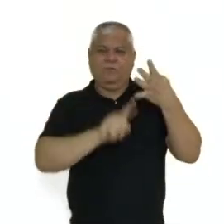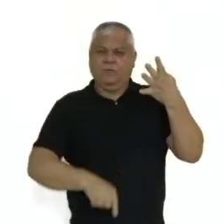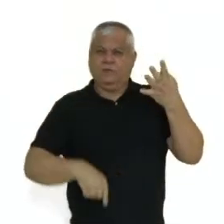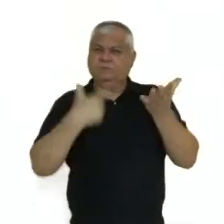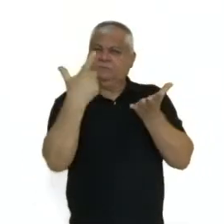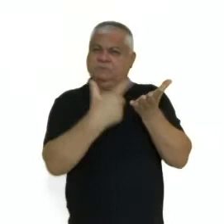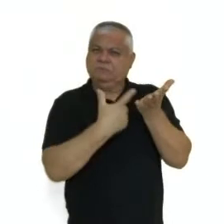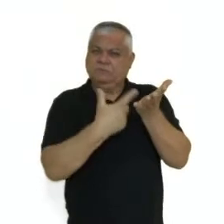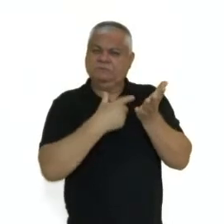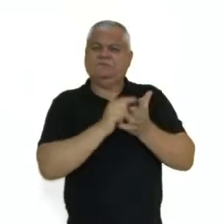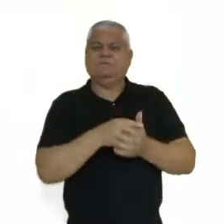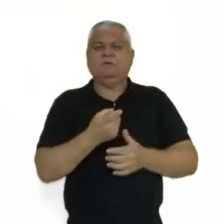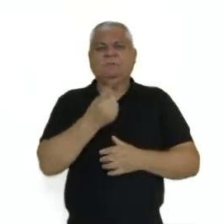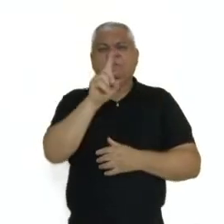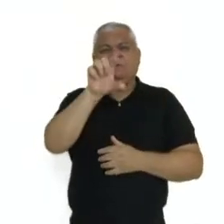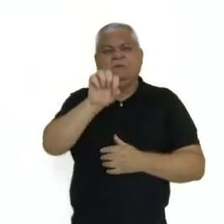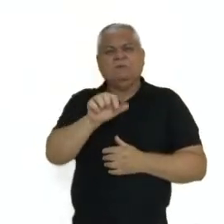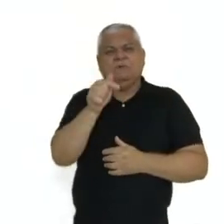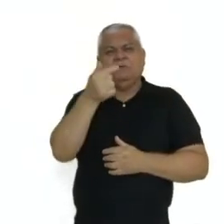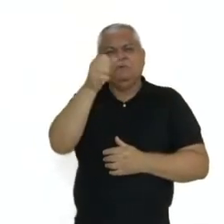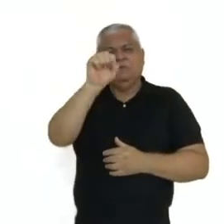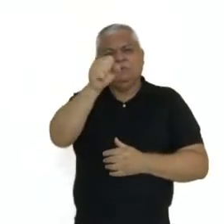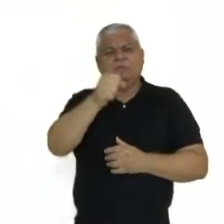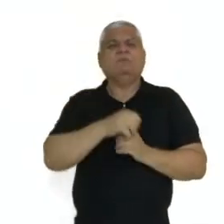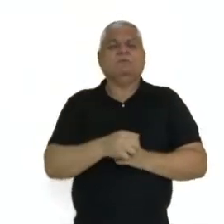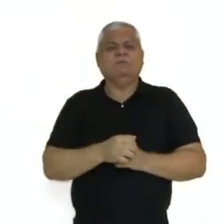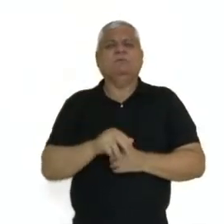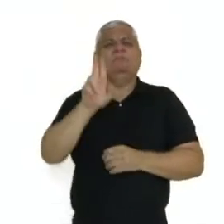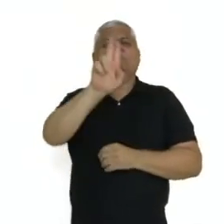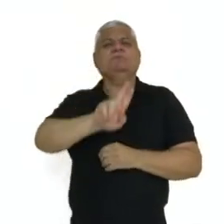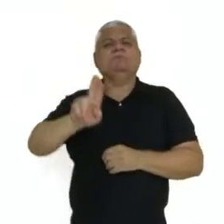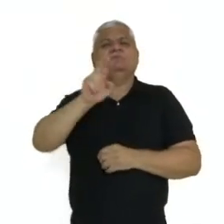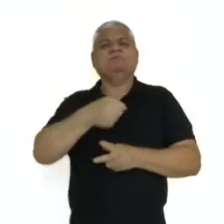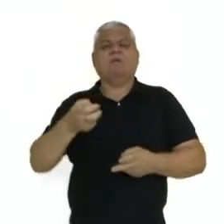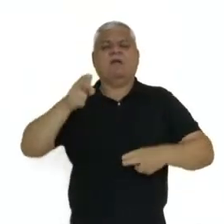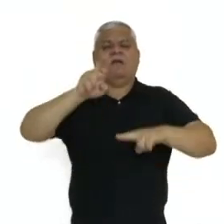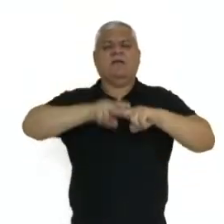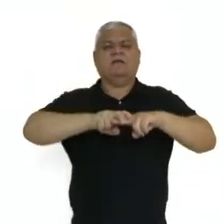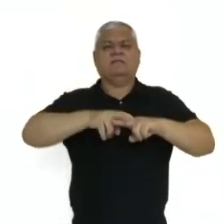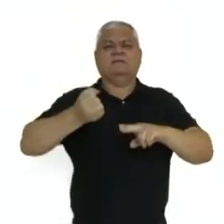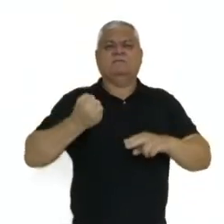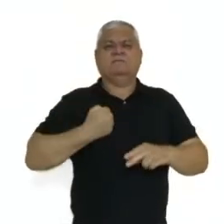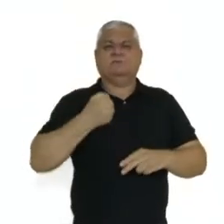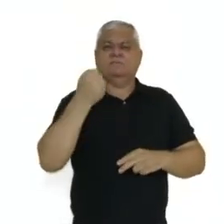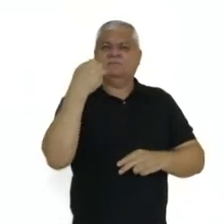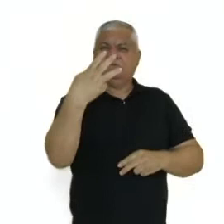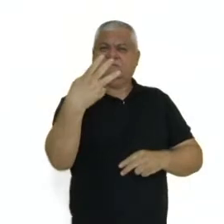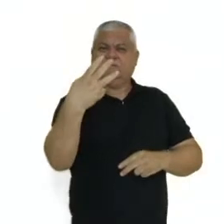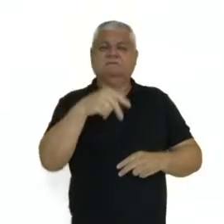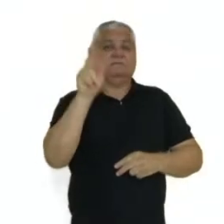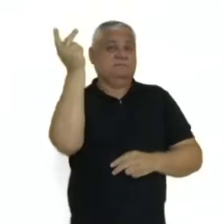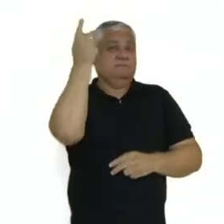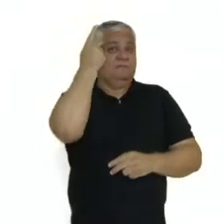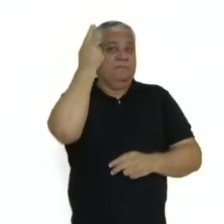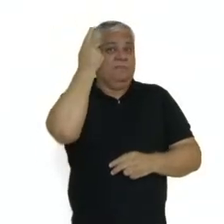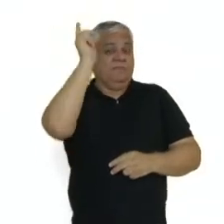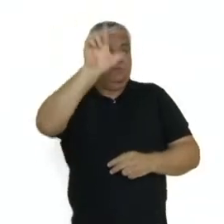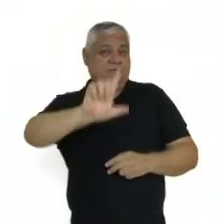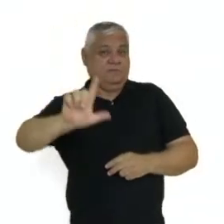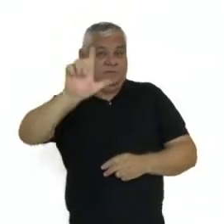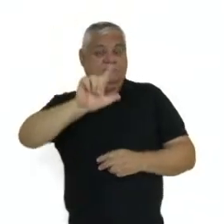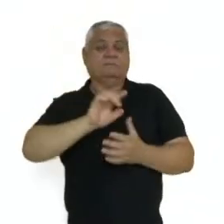Em 1978, passou a ocupar a cadeira número 13 da Academia Paulista de Letras até sua